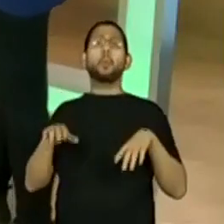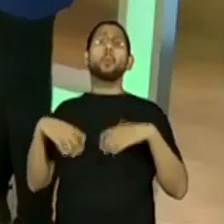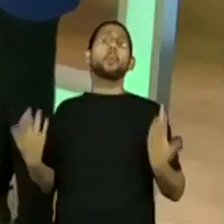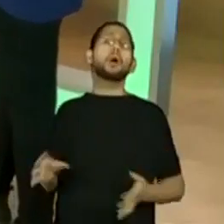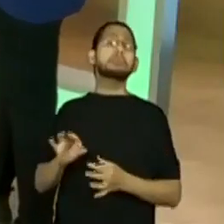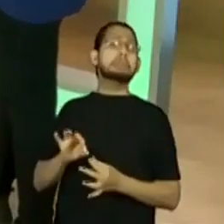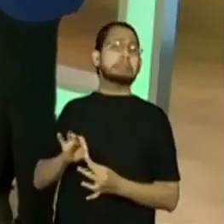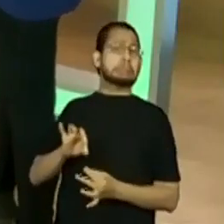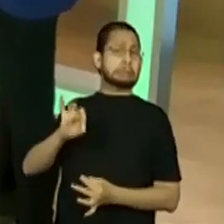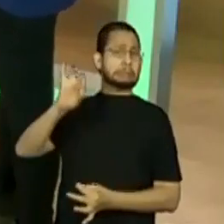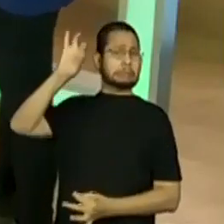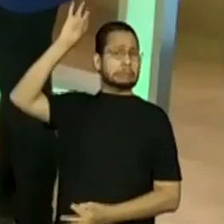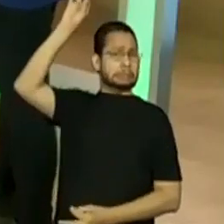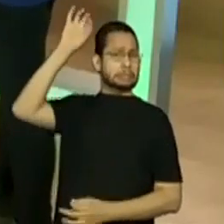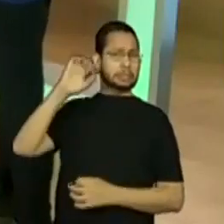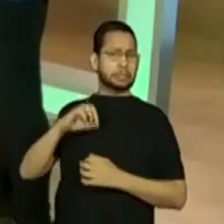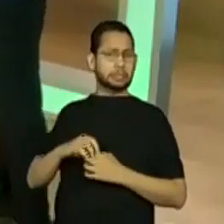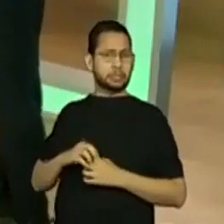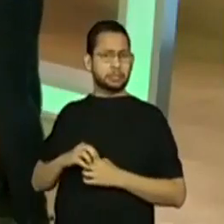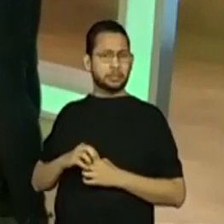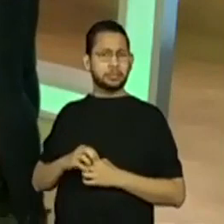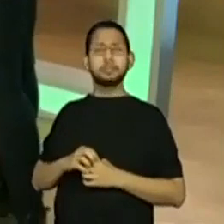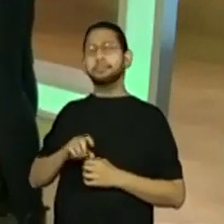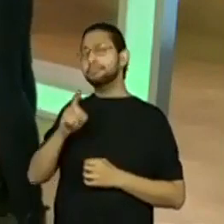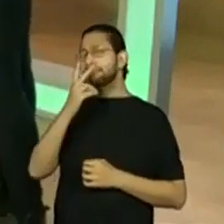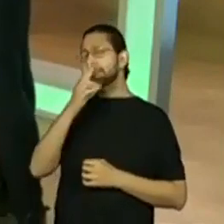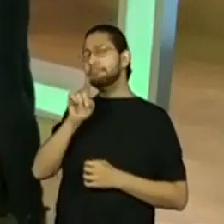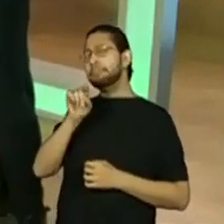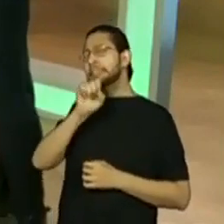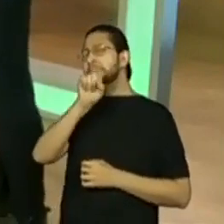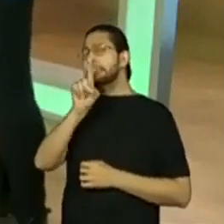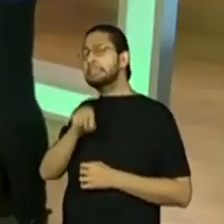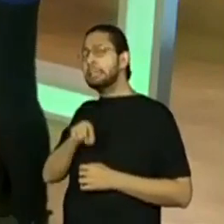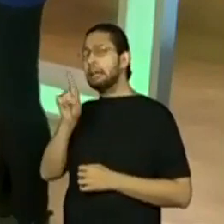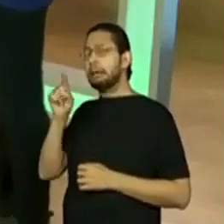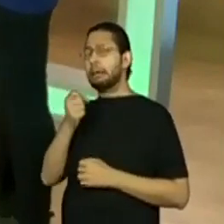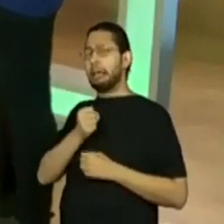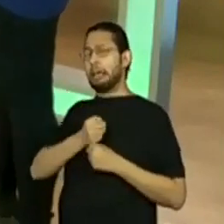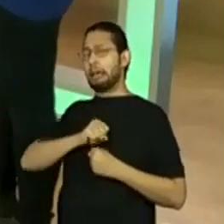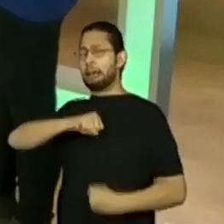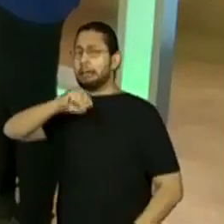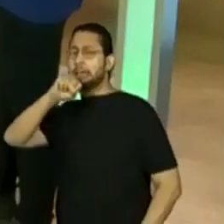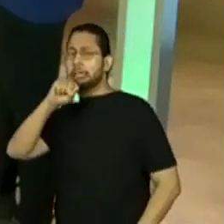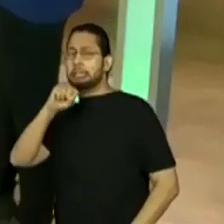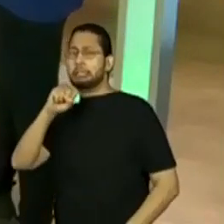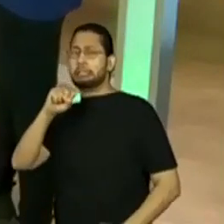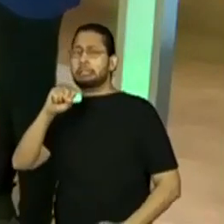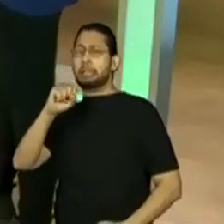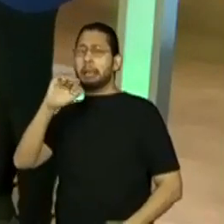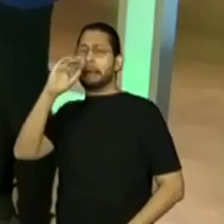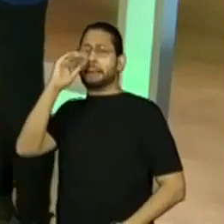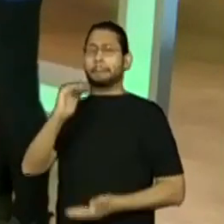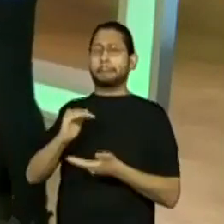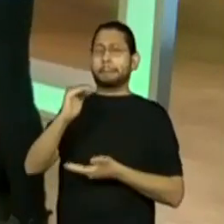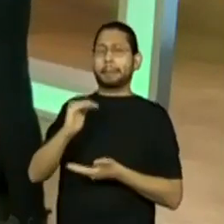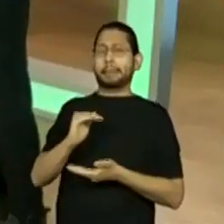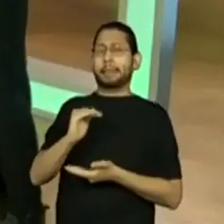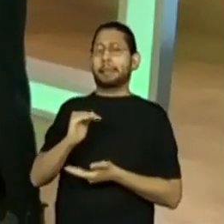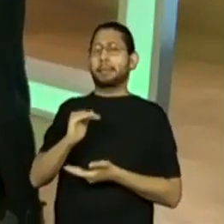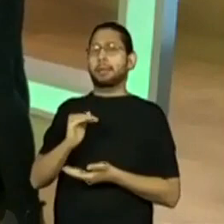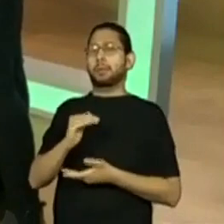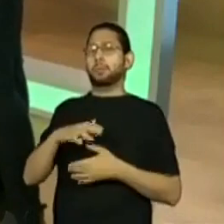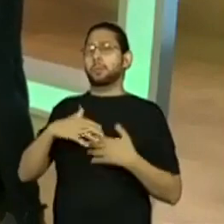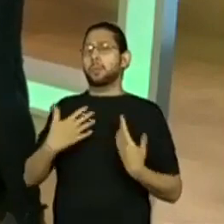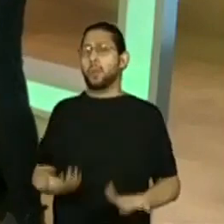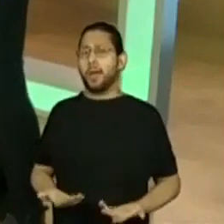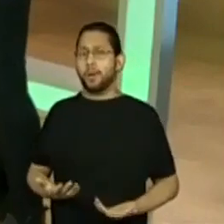monumento. Será que esse monumento ele é grande, é pequeno?